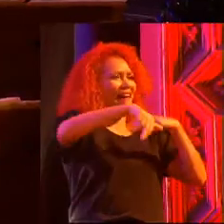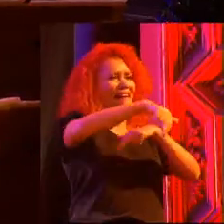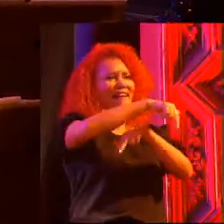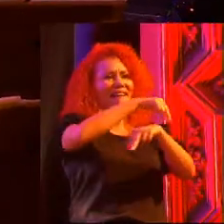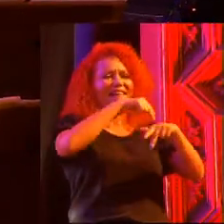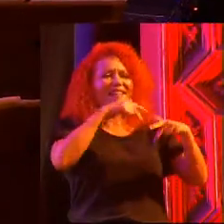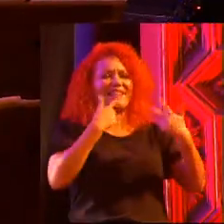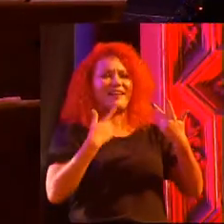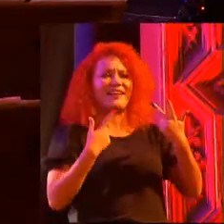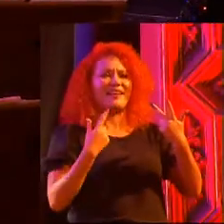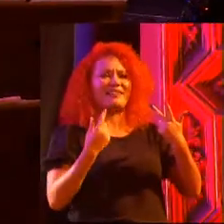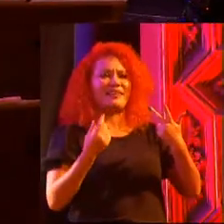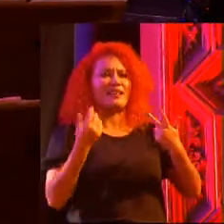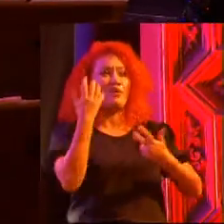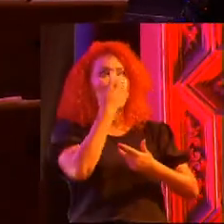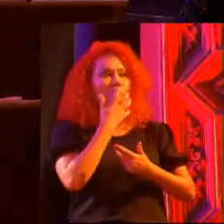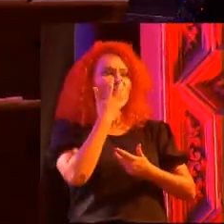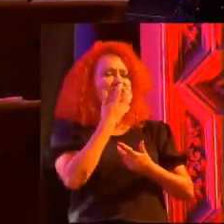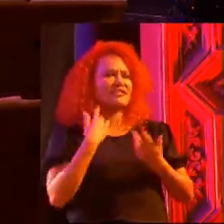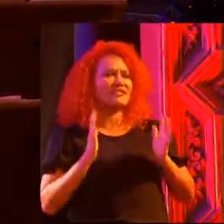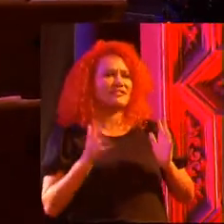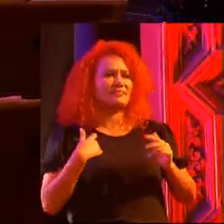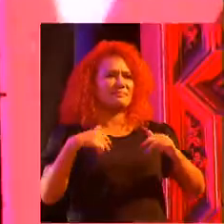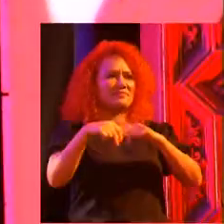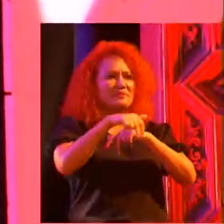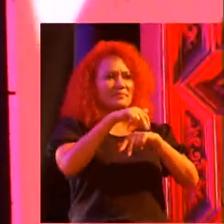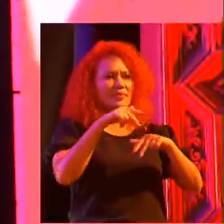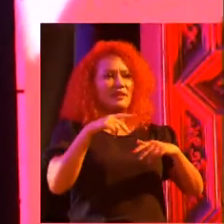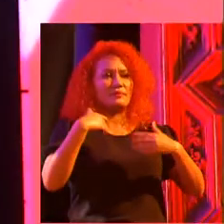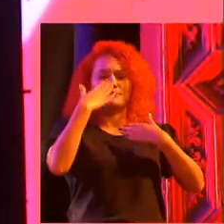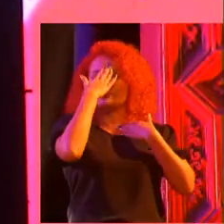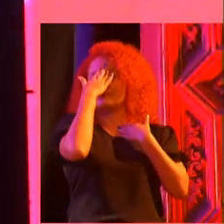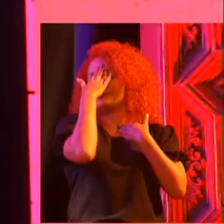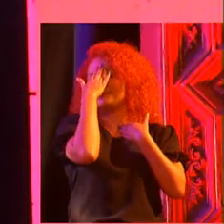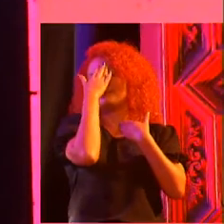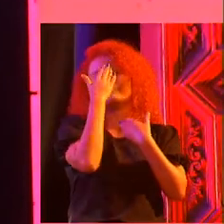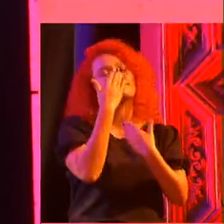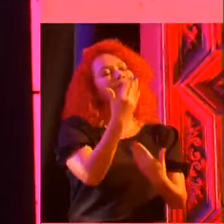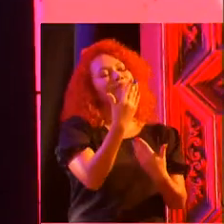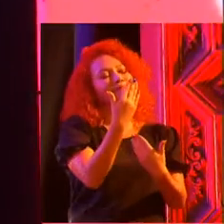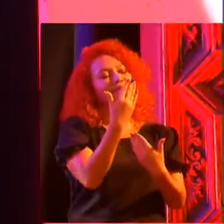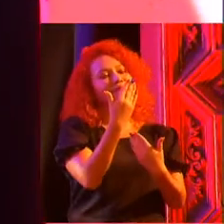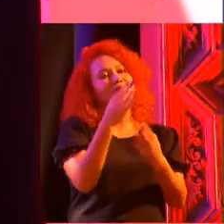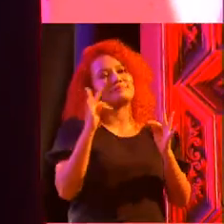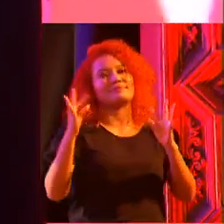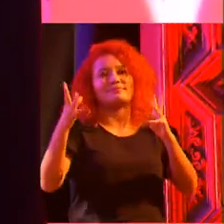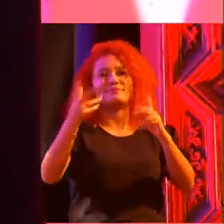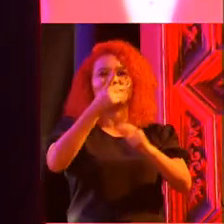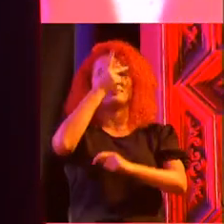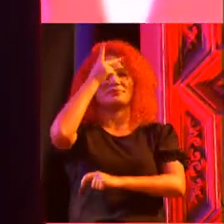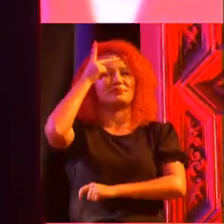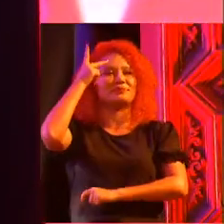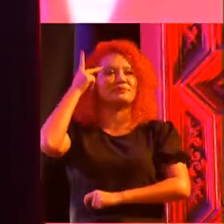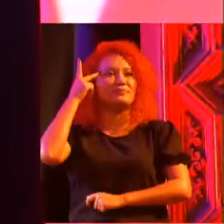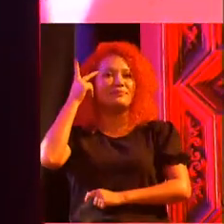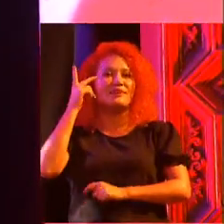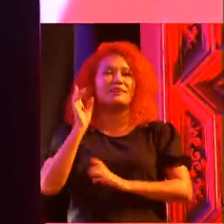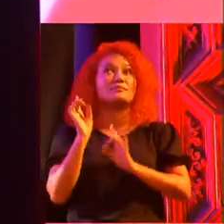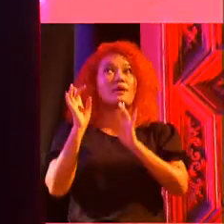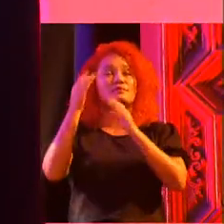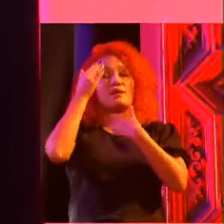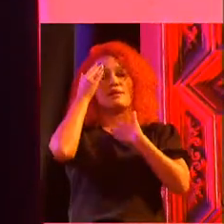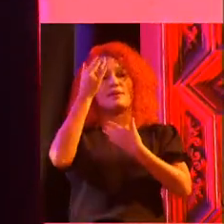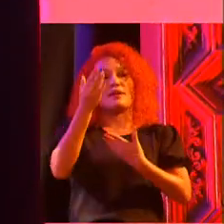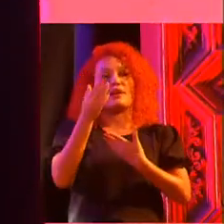que fazem a nossa música. Eu quero agradecer muito a todo o evento, em especial a